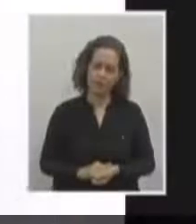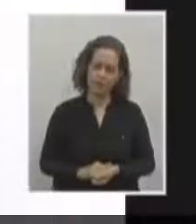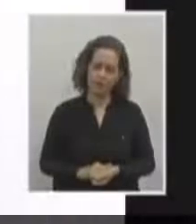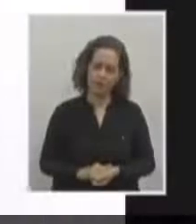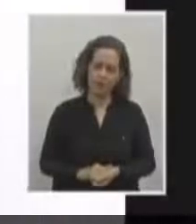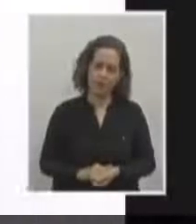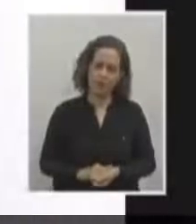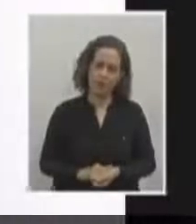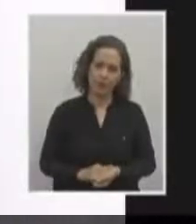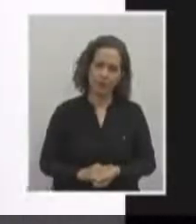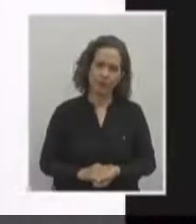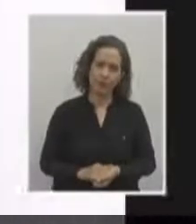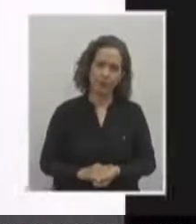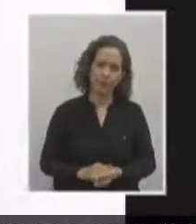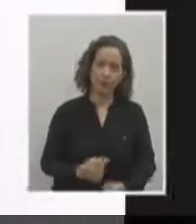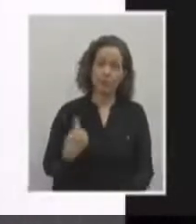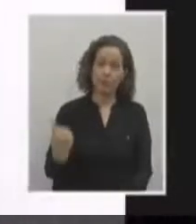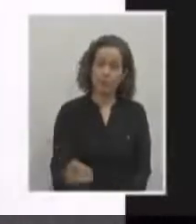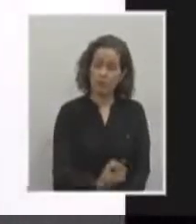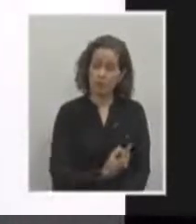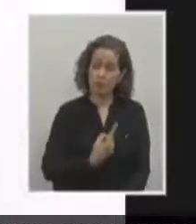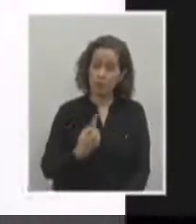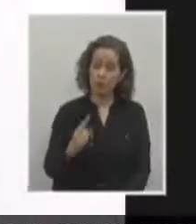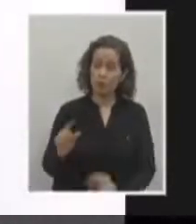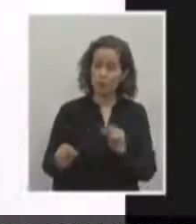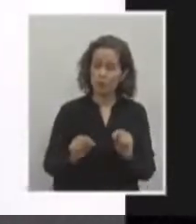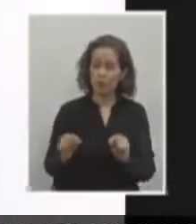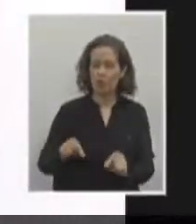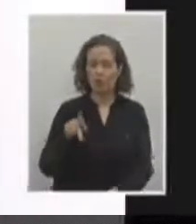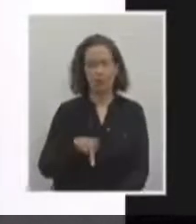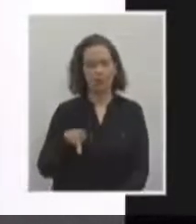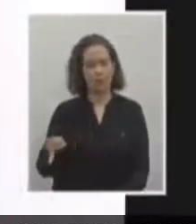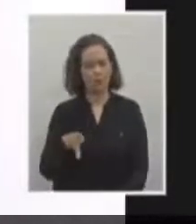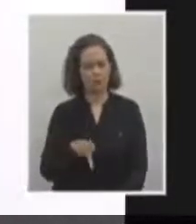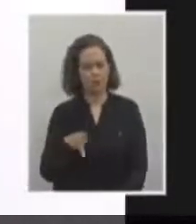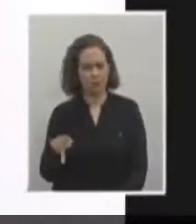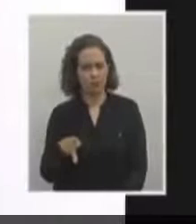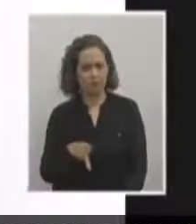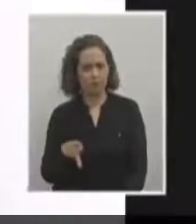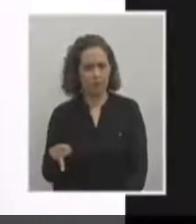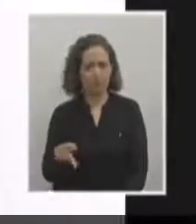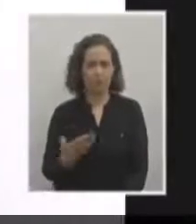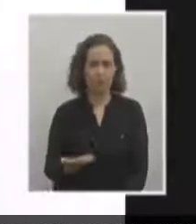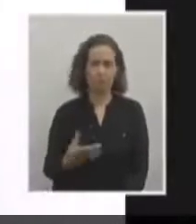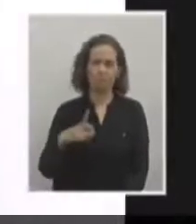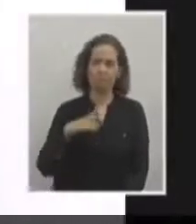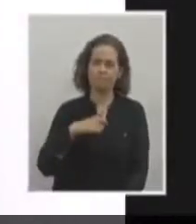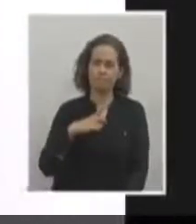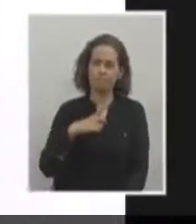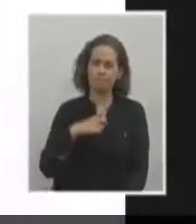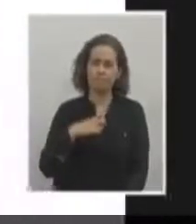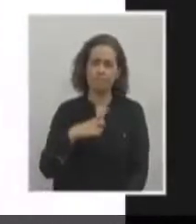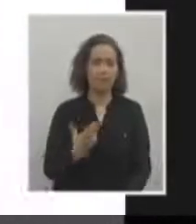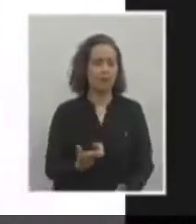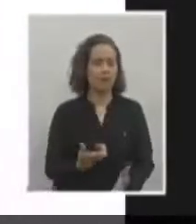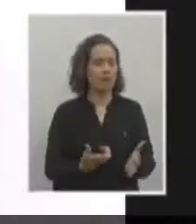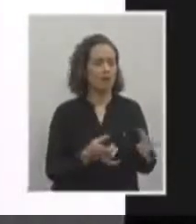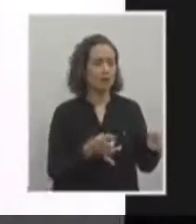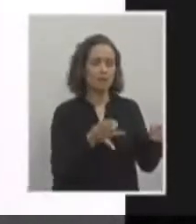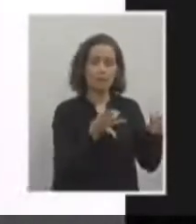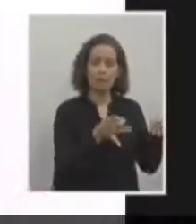para a gente muito grande, quando o professor efetivo deixava o componente curricular o qual trabalhava para exercer a função de